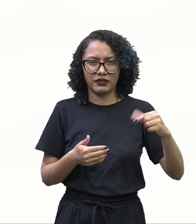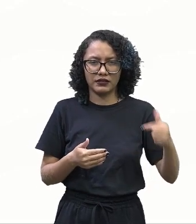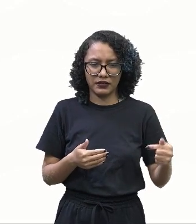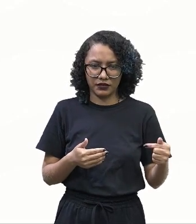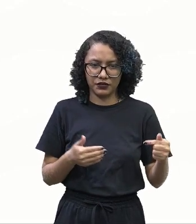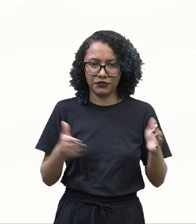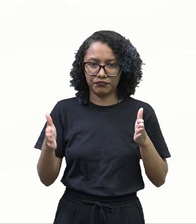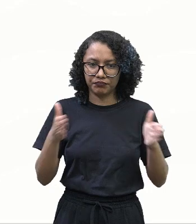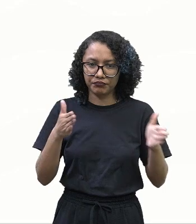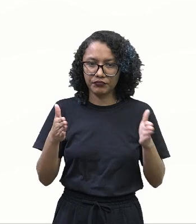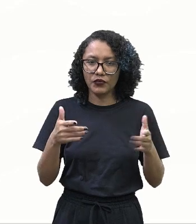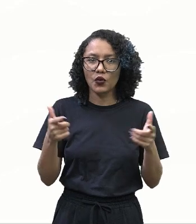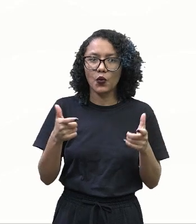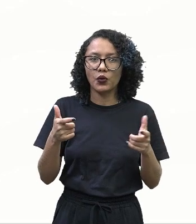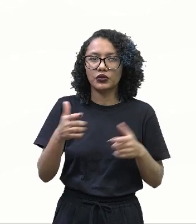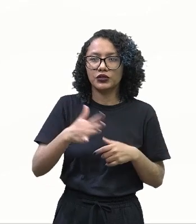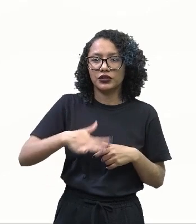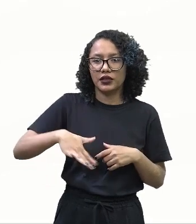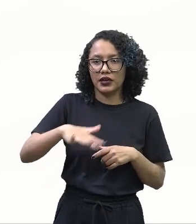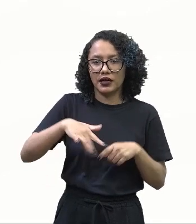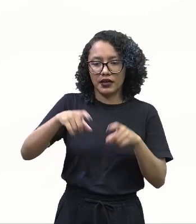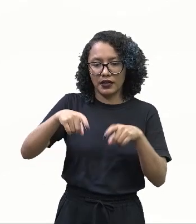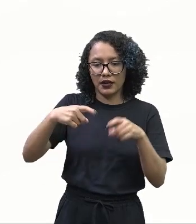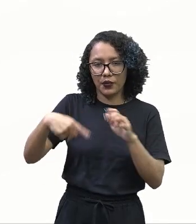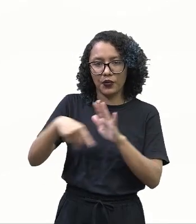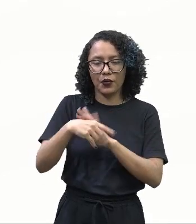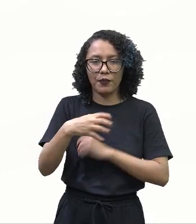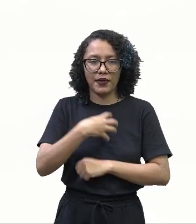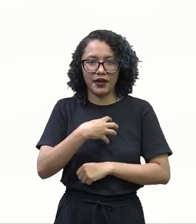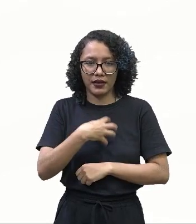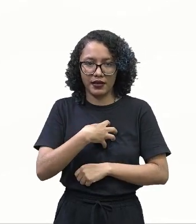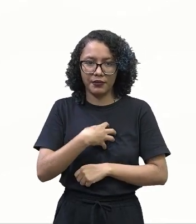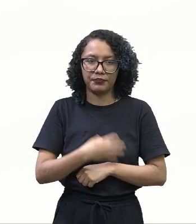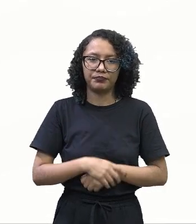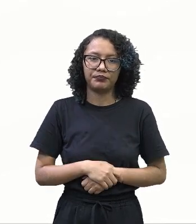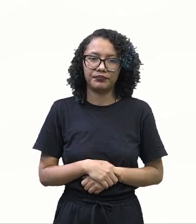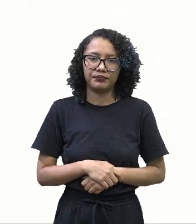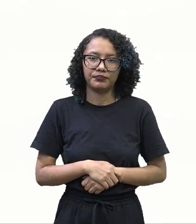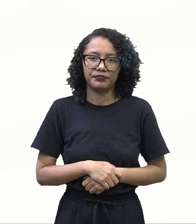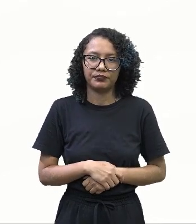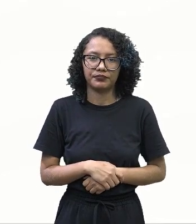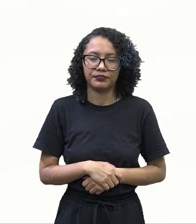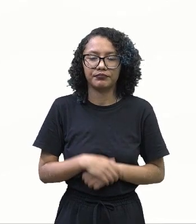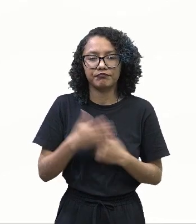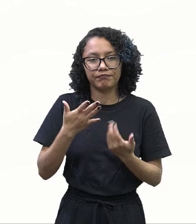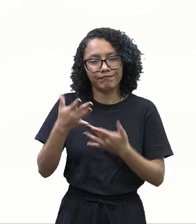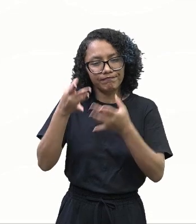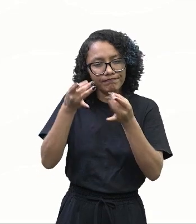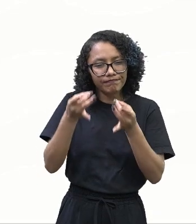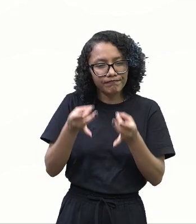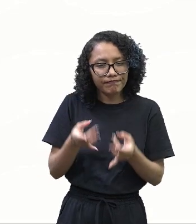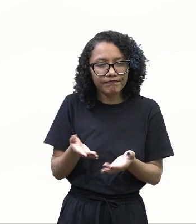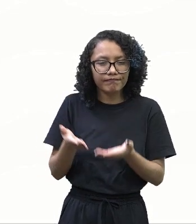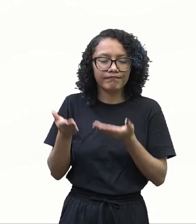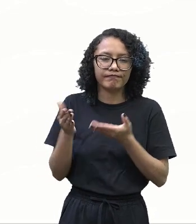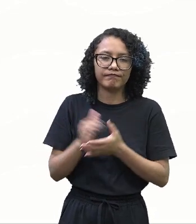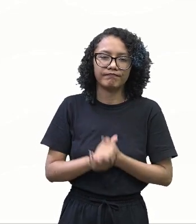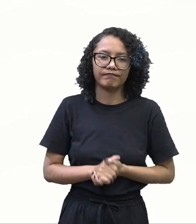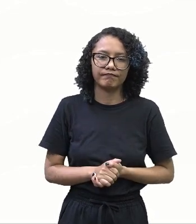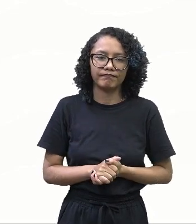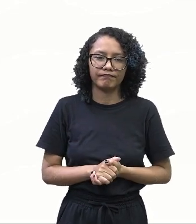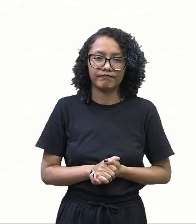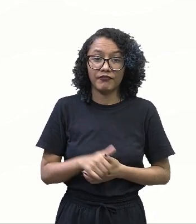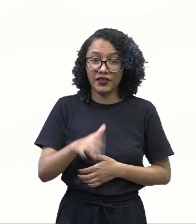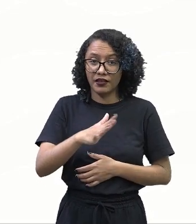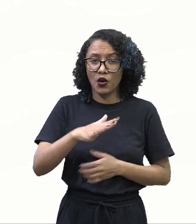1897 no sertão da Bahia. E aí a gente traz aqui com o melhor detalhamento para vocês. Ocorre no sertão